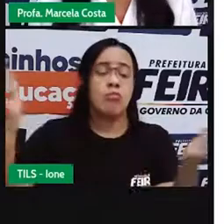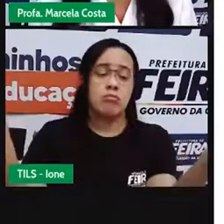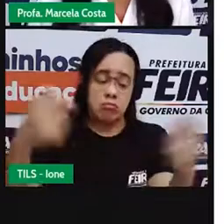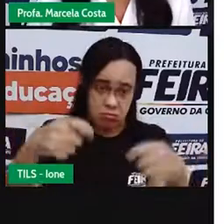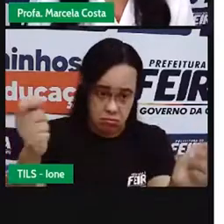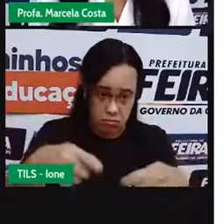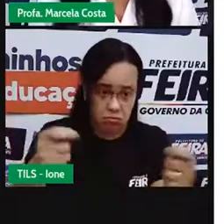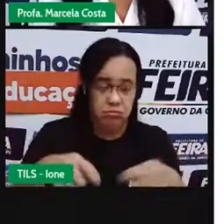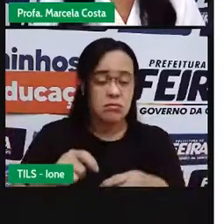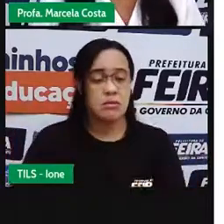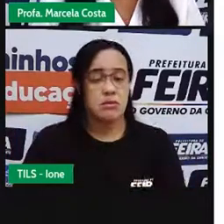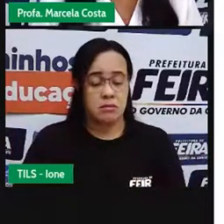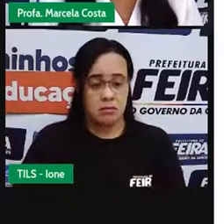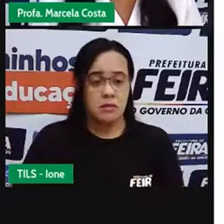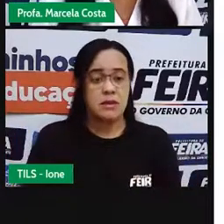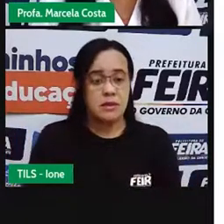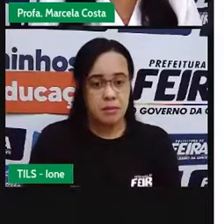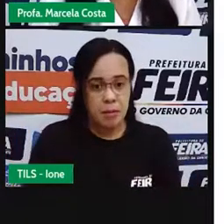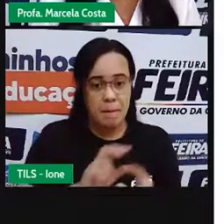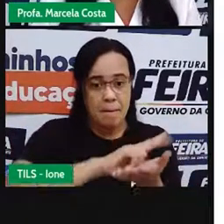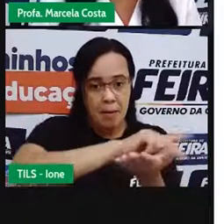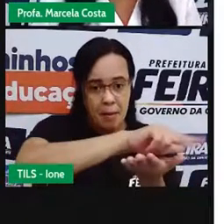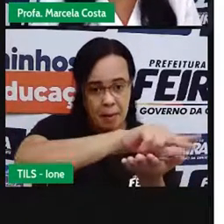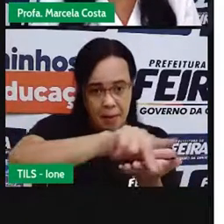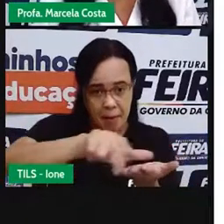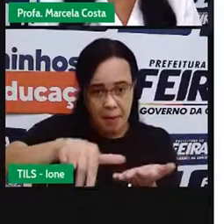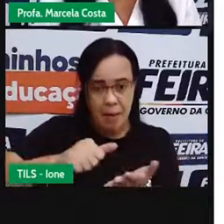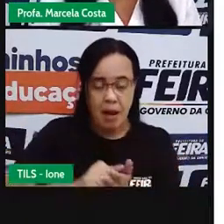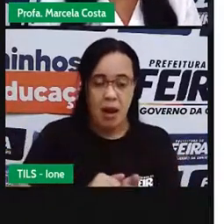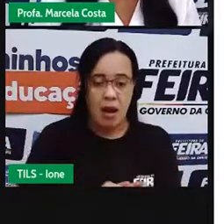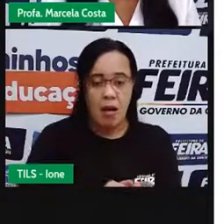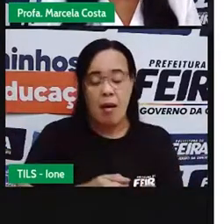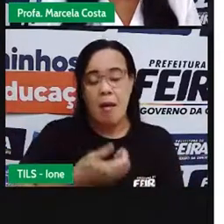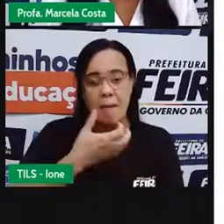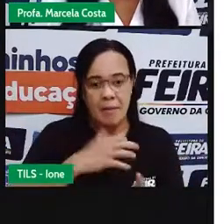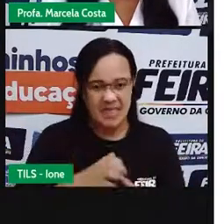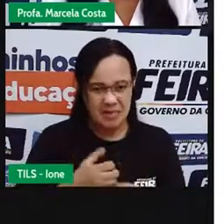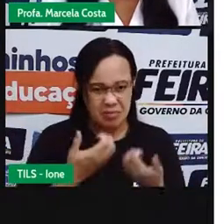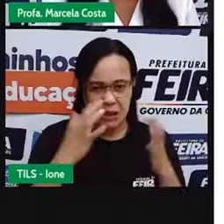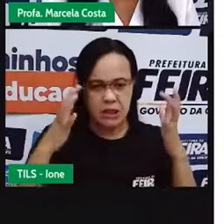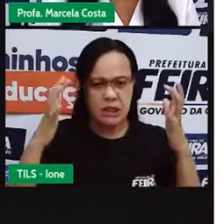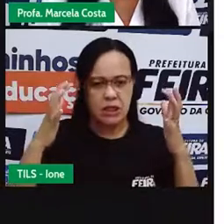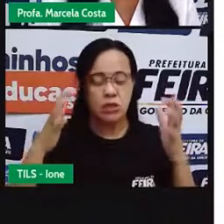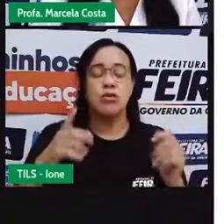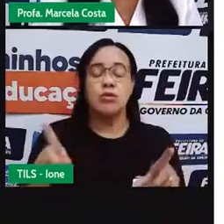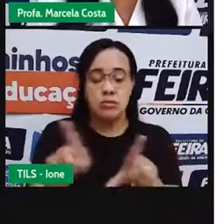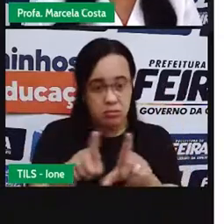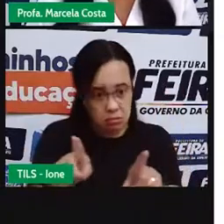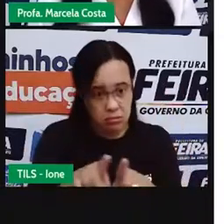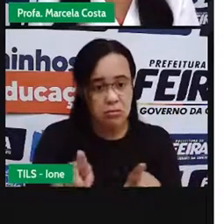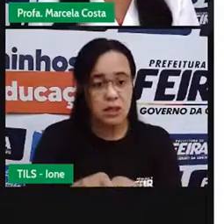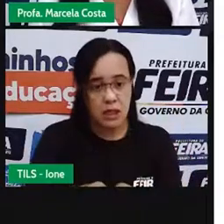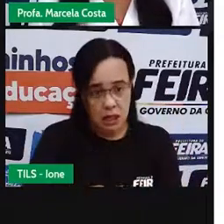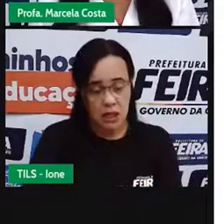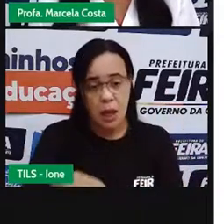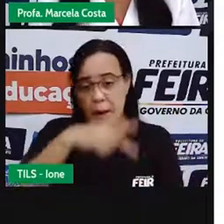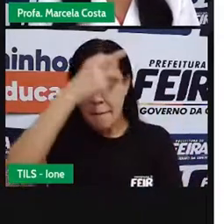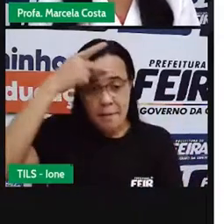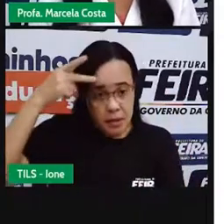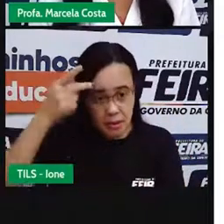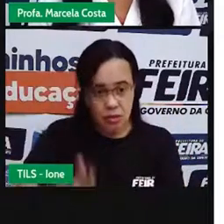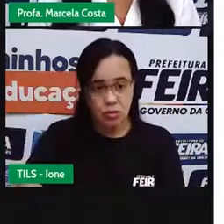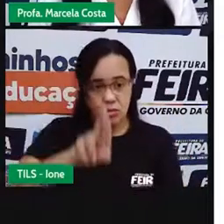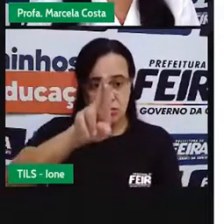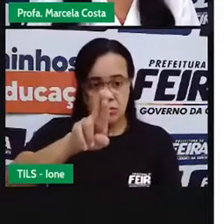alumínio, para levar para essas cooperativas de reciclagem, tá? E tem os